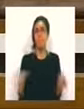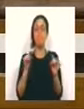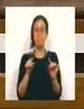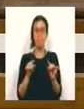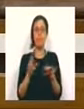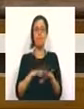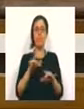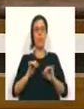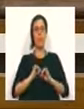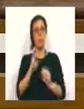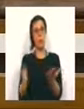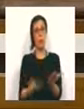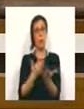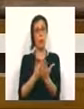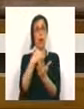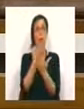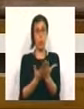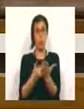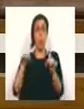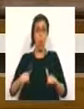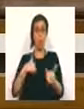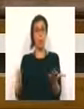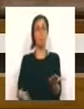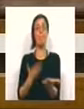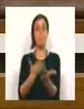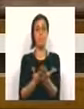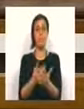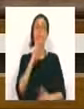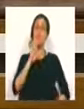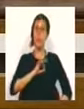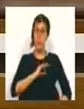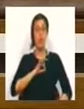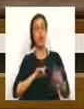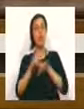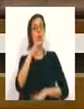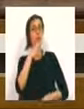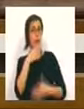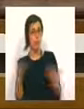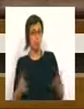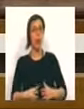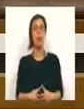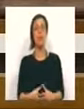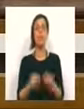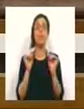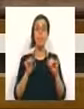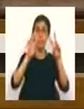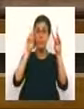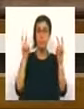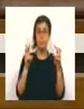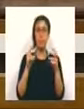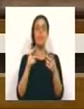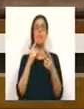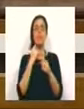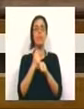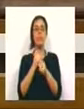devem as nossas propostas de resolução que hoje apresentamos. Senhoras e senhores deputados, nesta matéria de